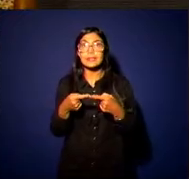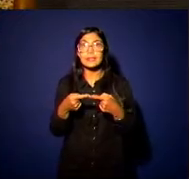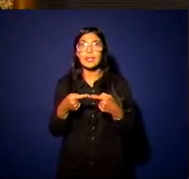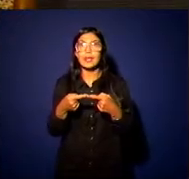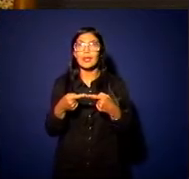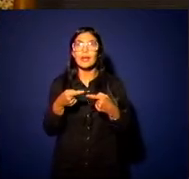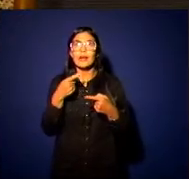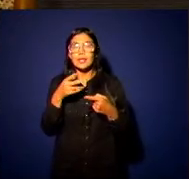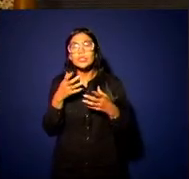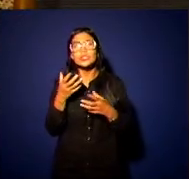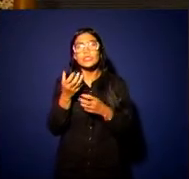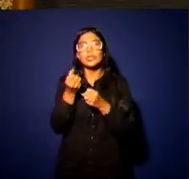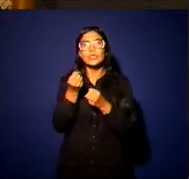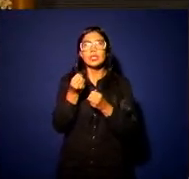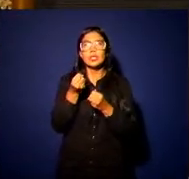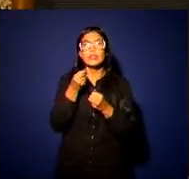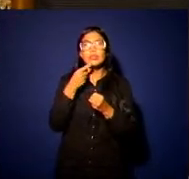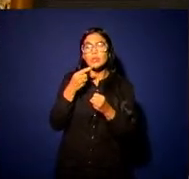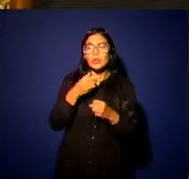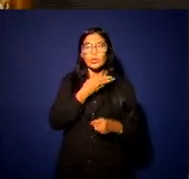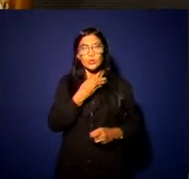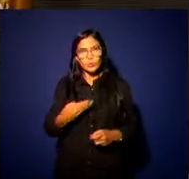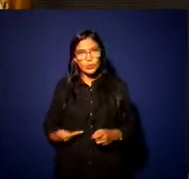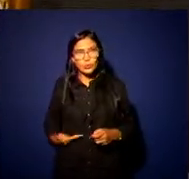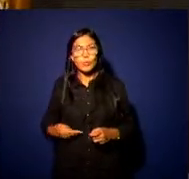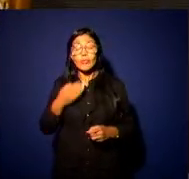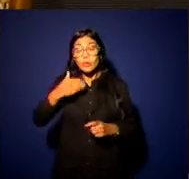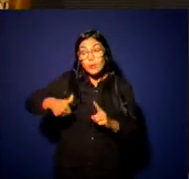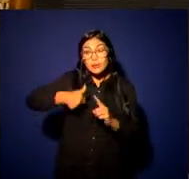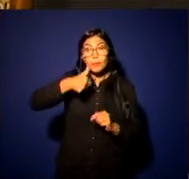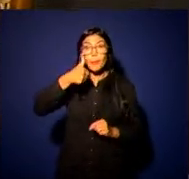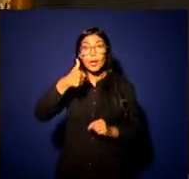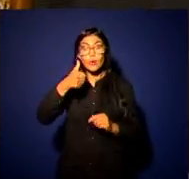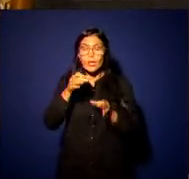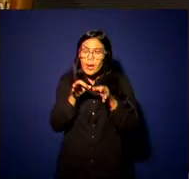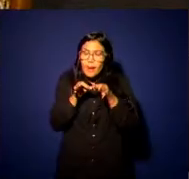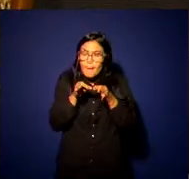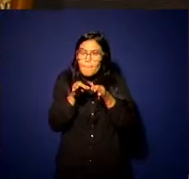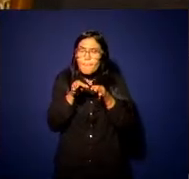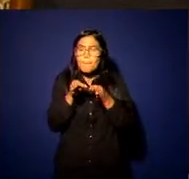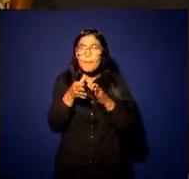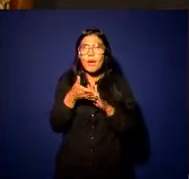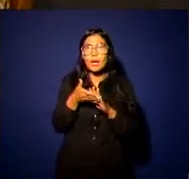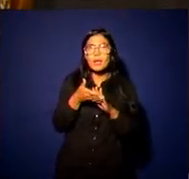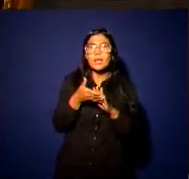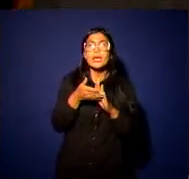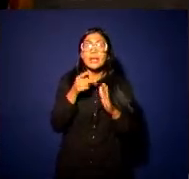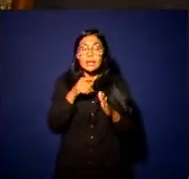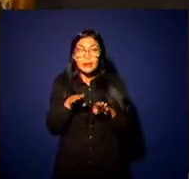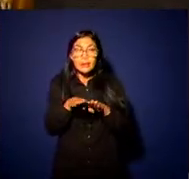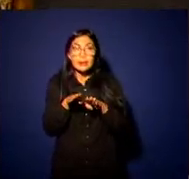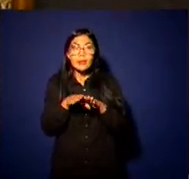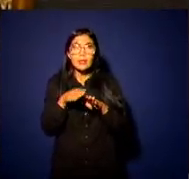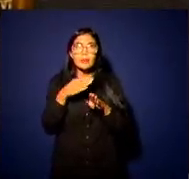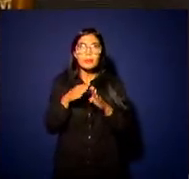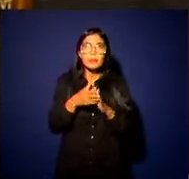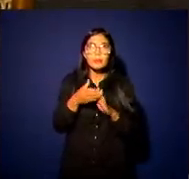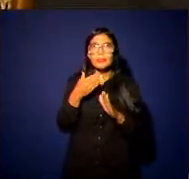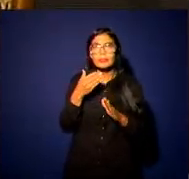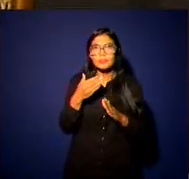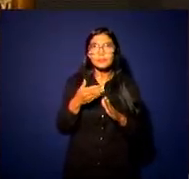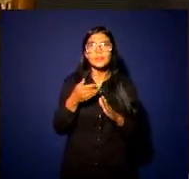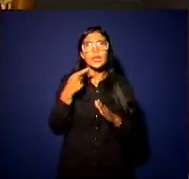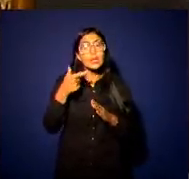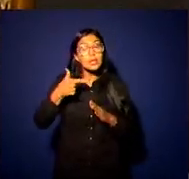reconhecendo a necessidade de promover algumas algumas melhorias alguns aperfeiçoamentos reconhecendo que há um 35 já tinha